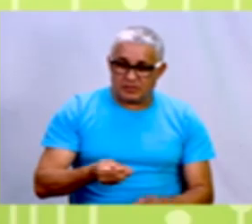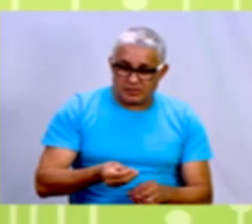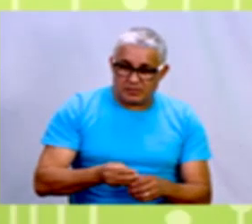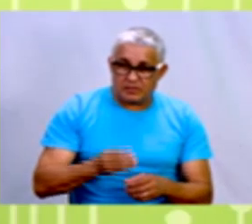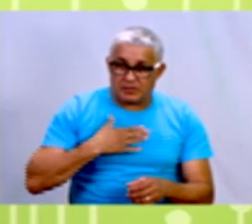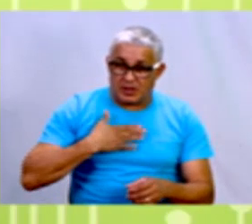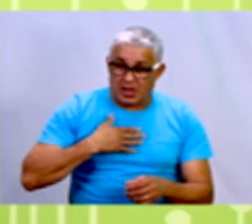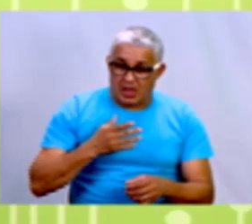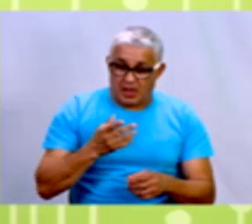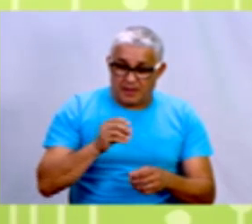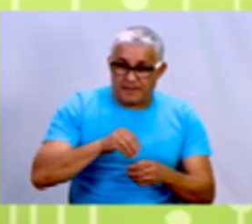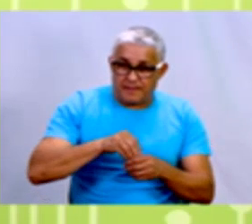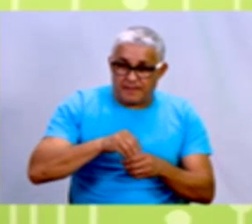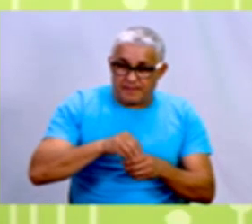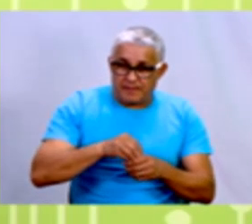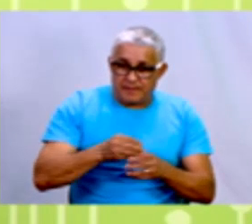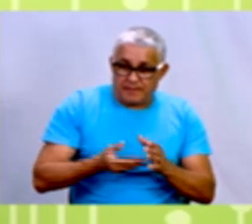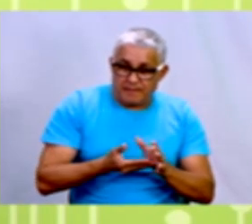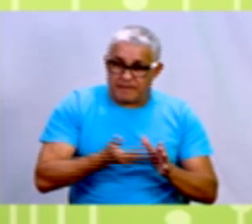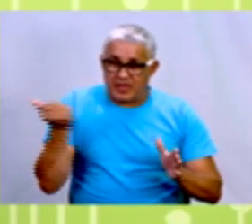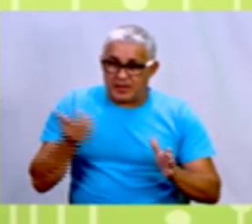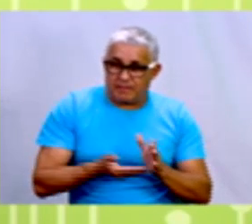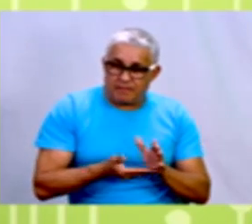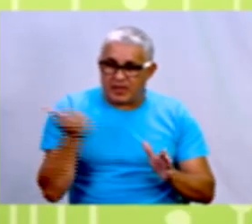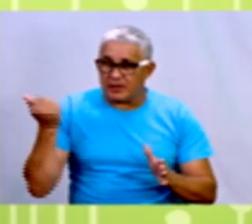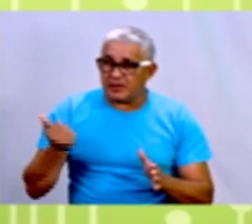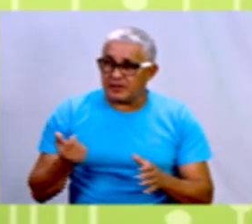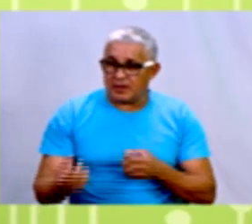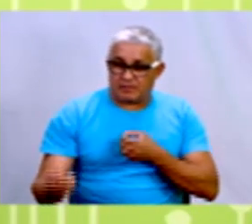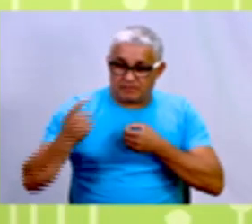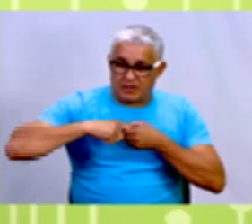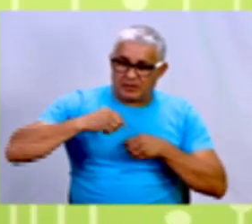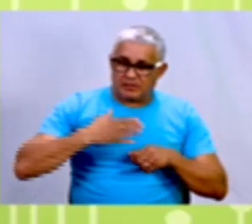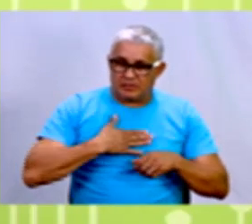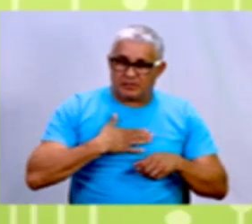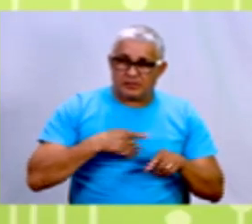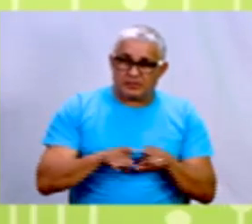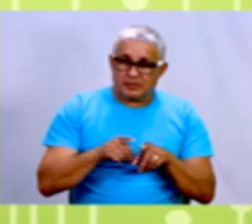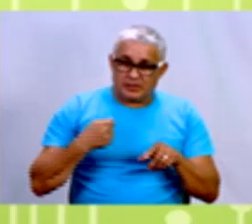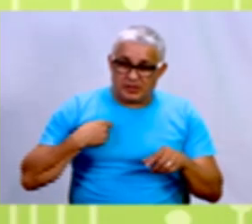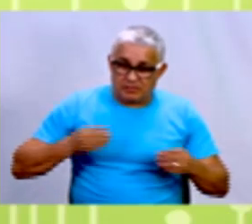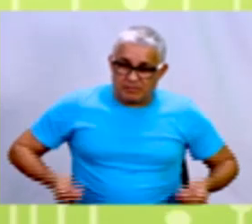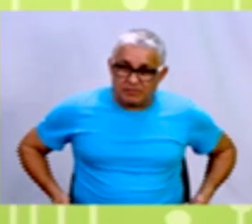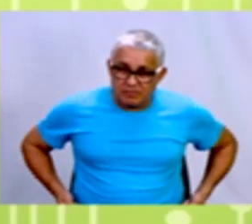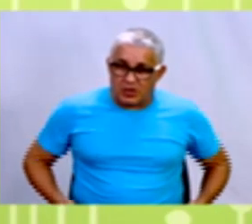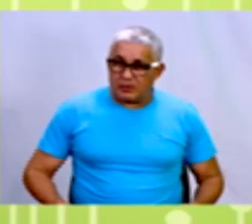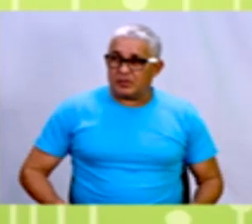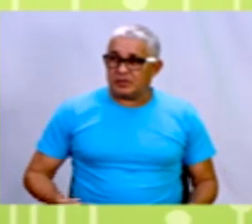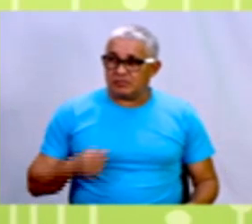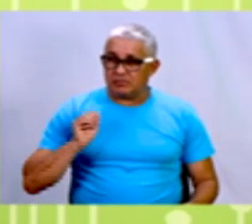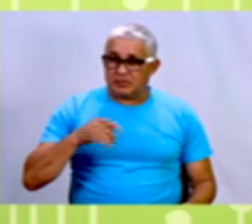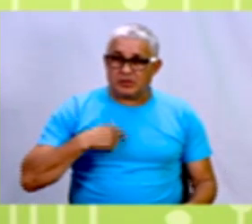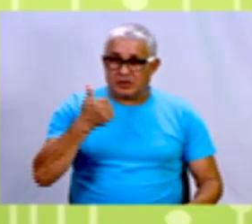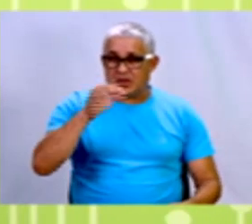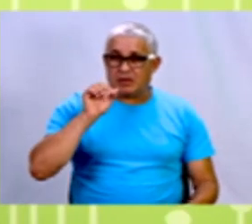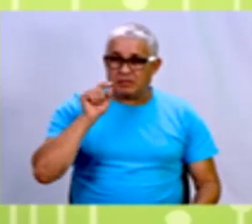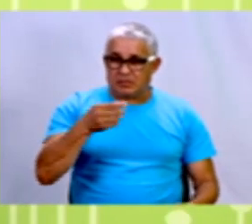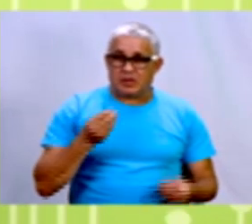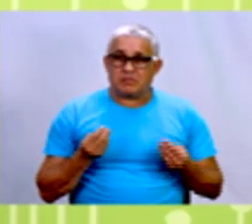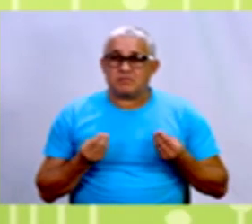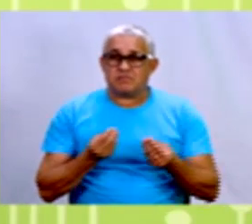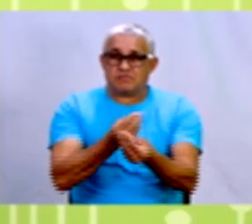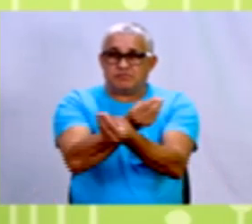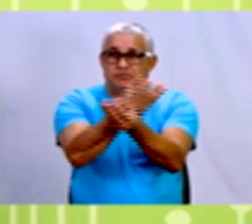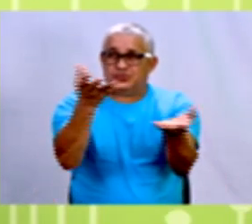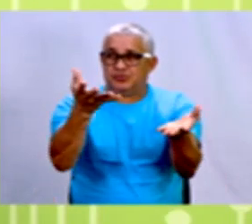minhas despesas, né? É o valor que que voltaria para mim, voltaria para o meu bolso. Porque se eu colocasse 10 para